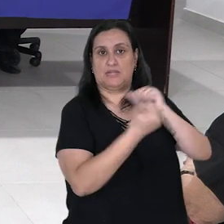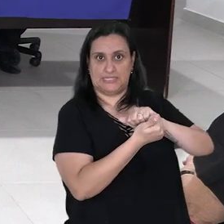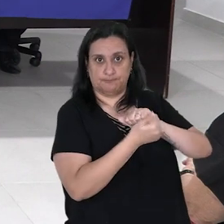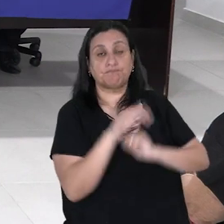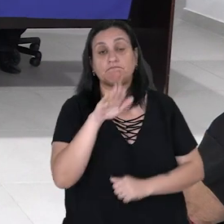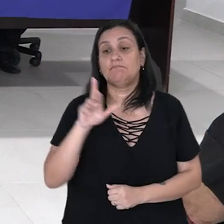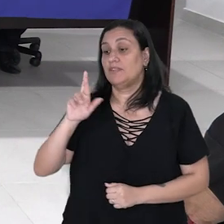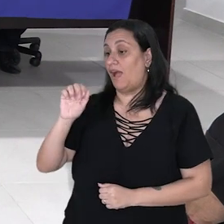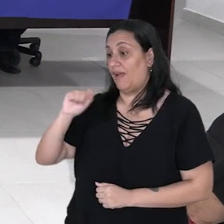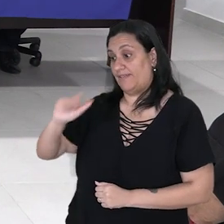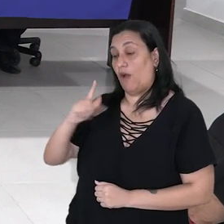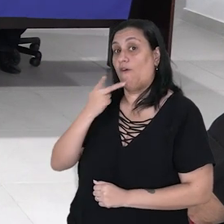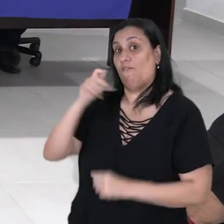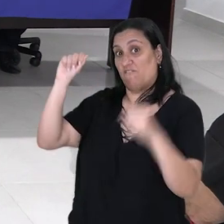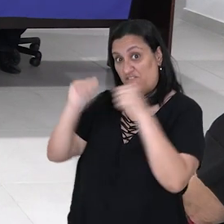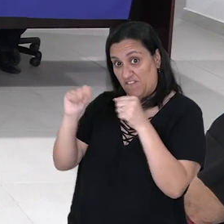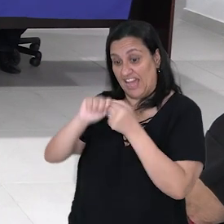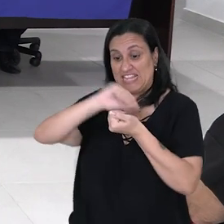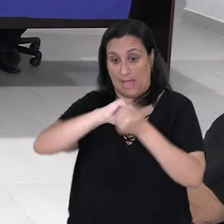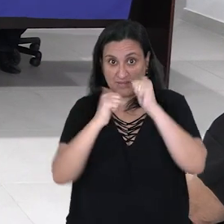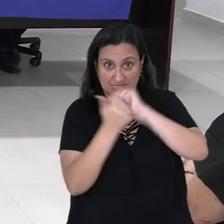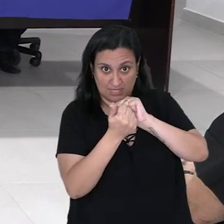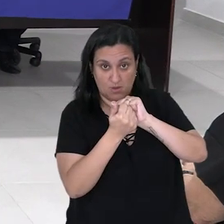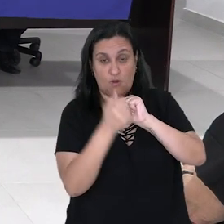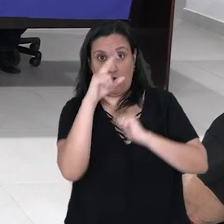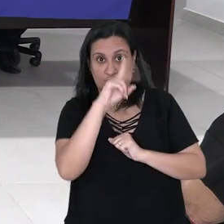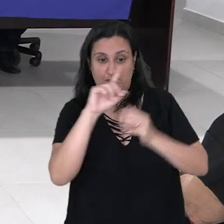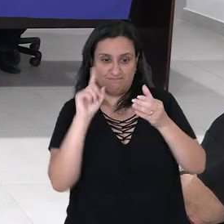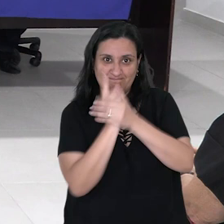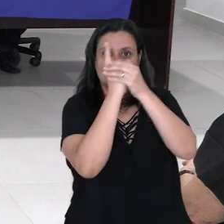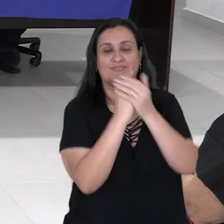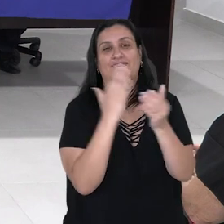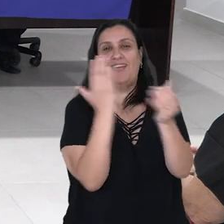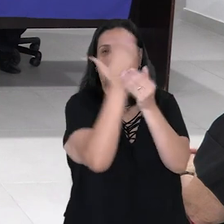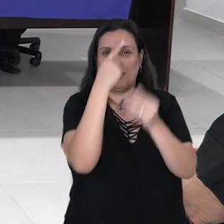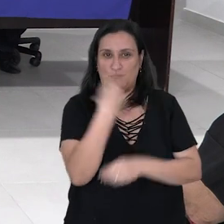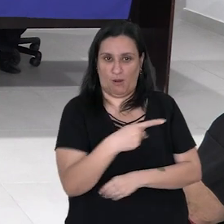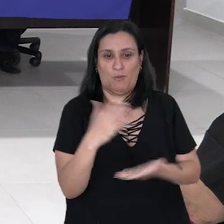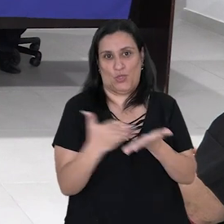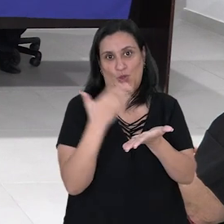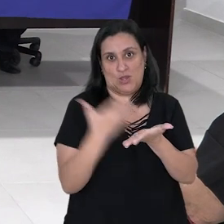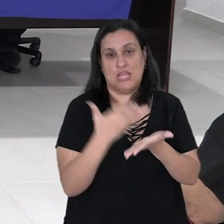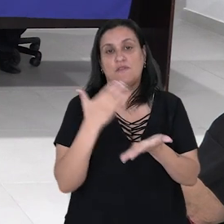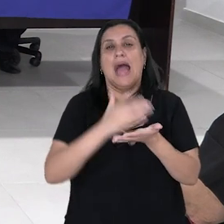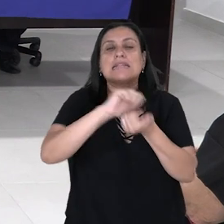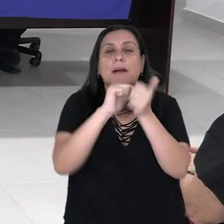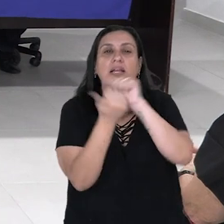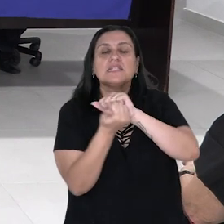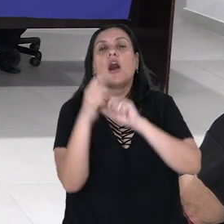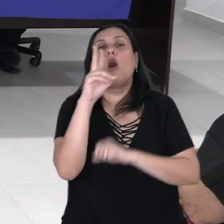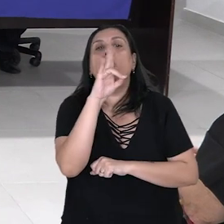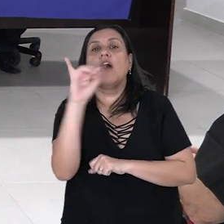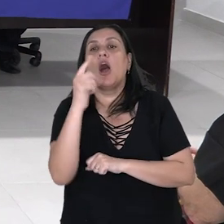aí, quando a Raquel faz essa adaptação, ela insere as adaptações no arquivo do livro, né, essa adaptação, esse arquivo, vai